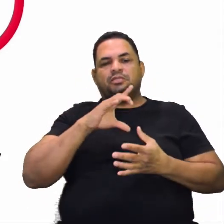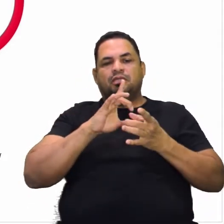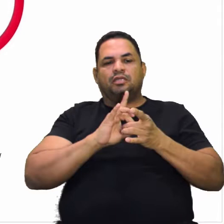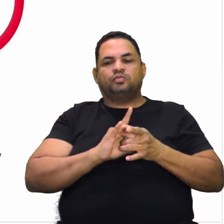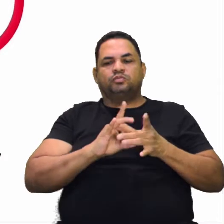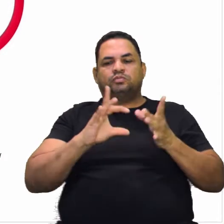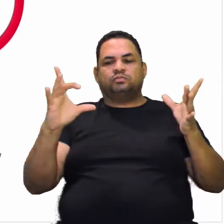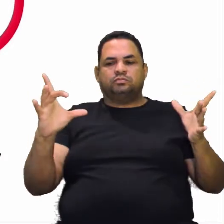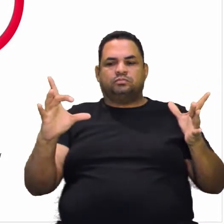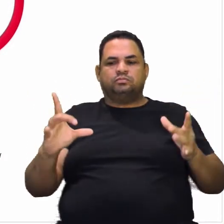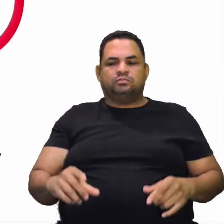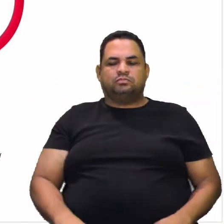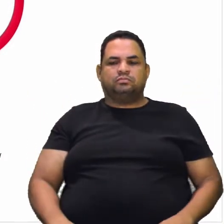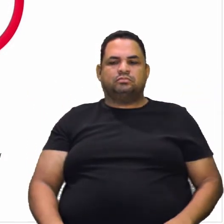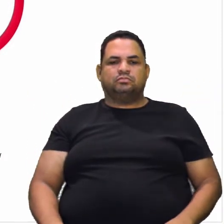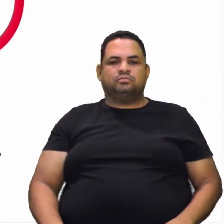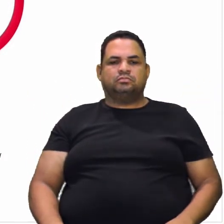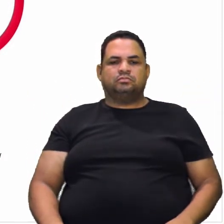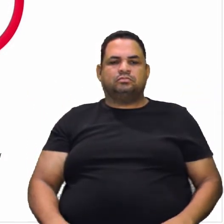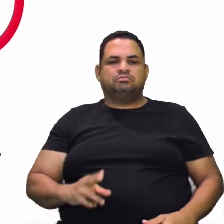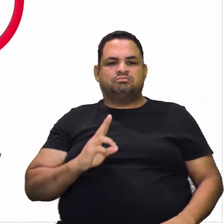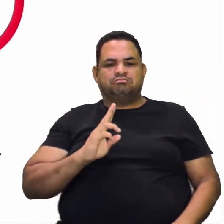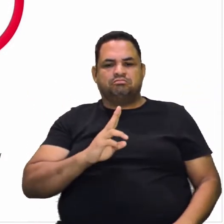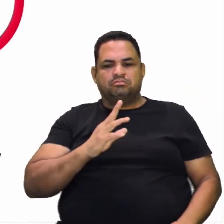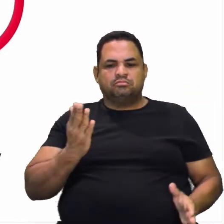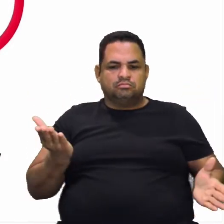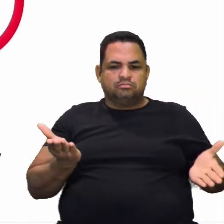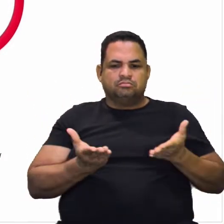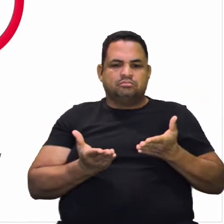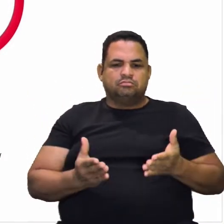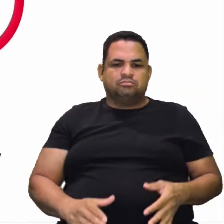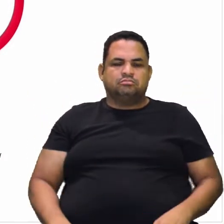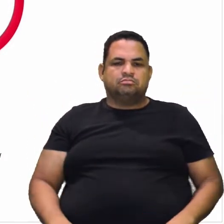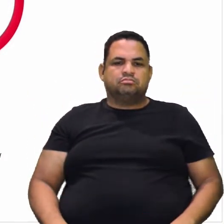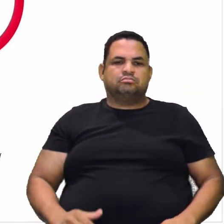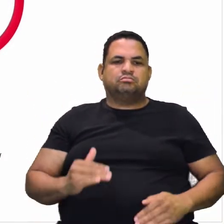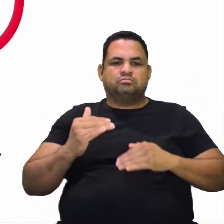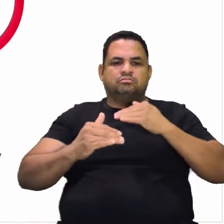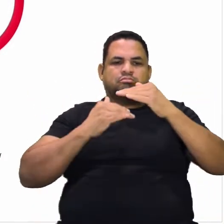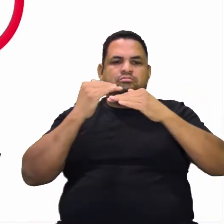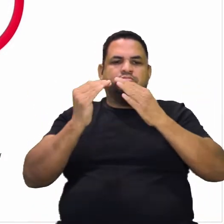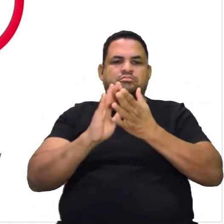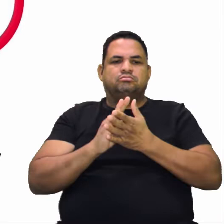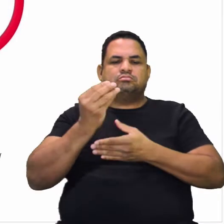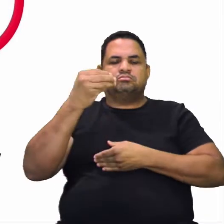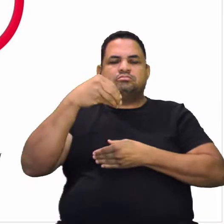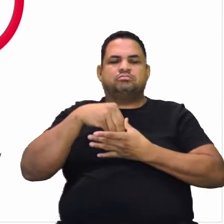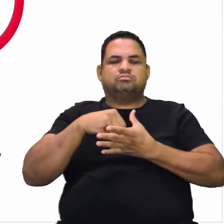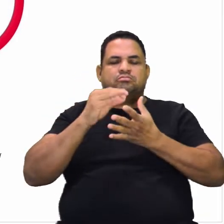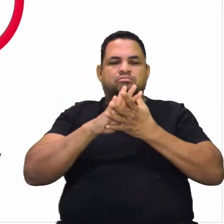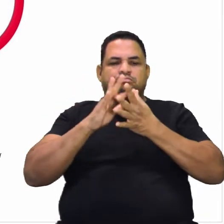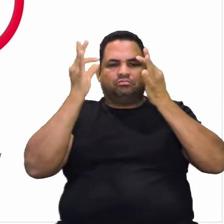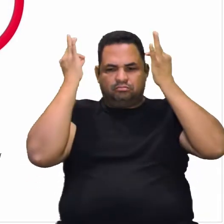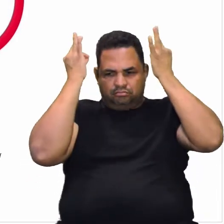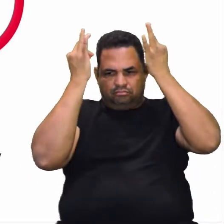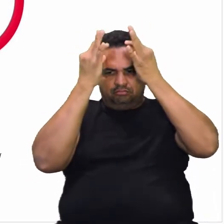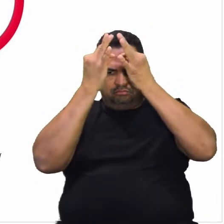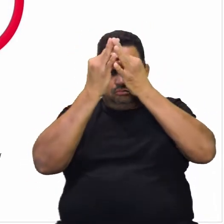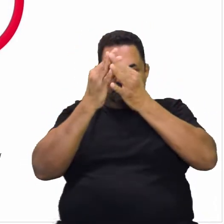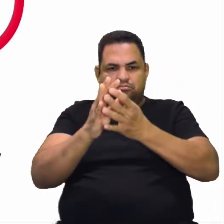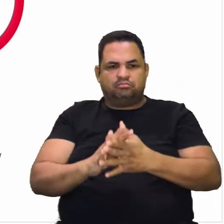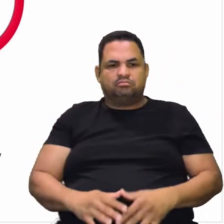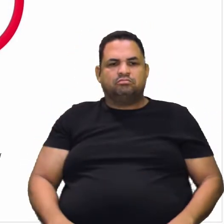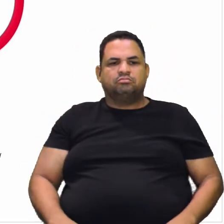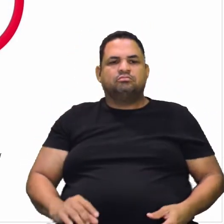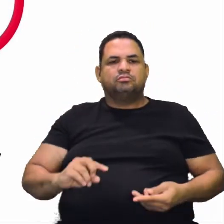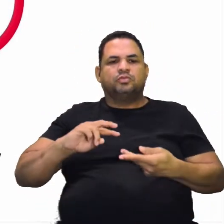democracia, tão perseguida até hoje, vai ser desenvolvida na Grécia. Os